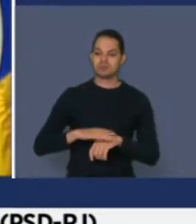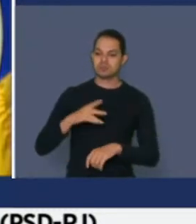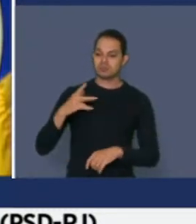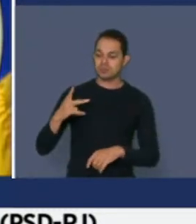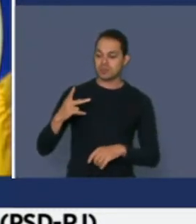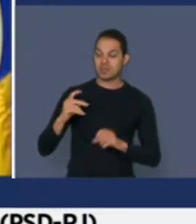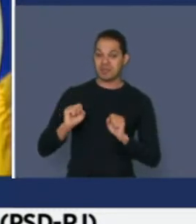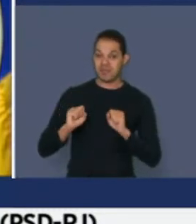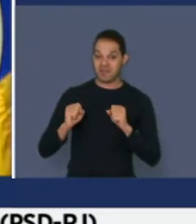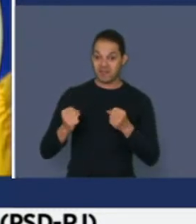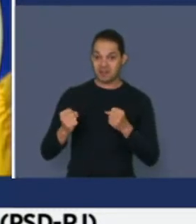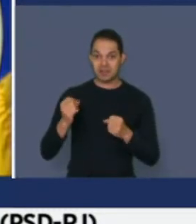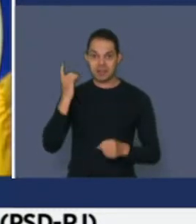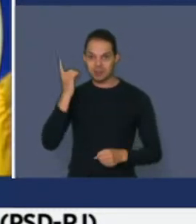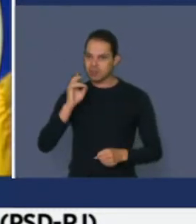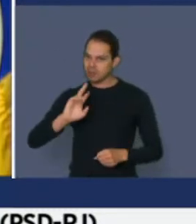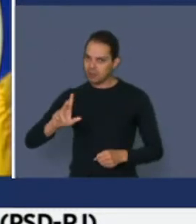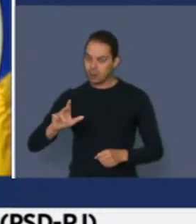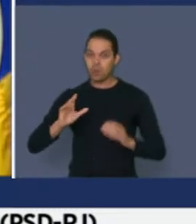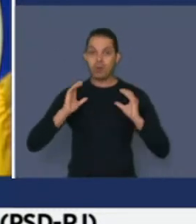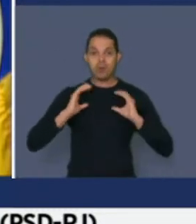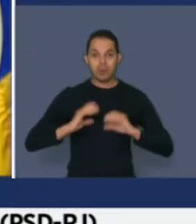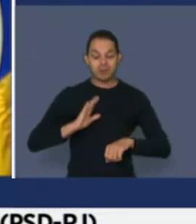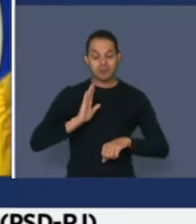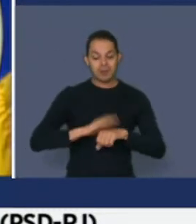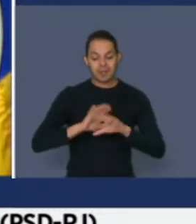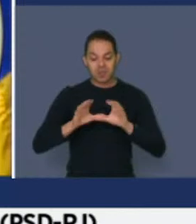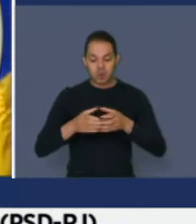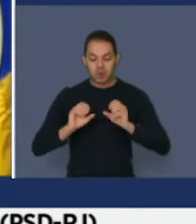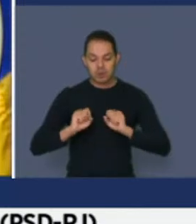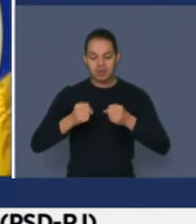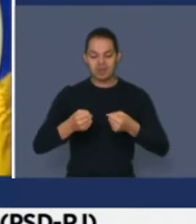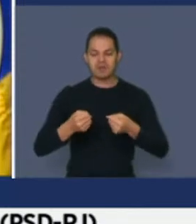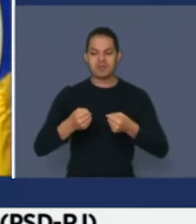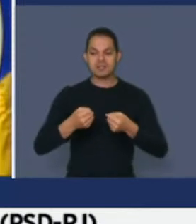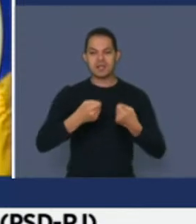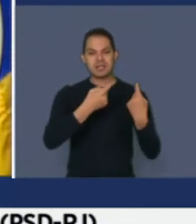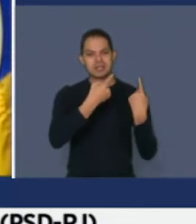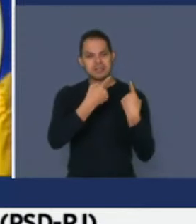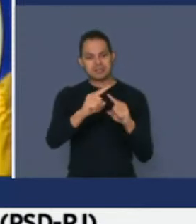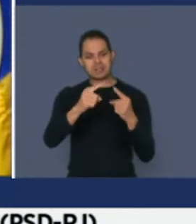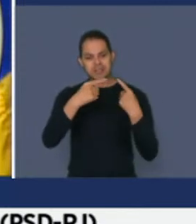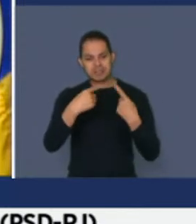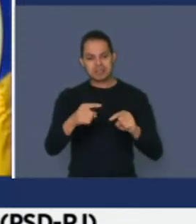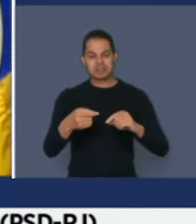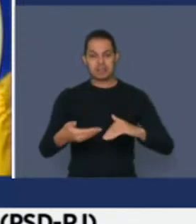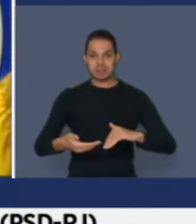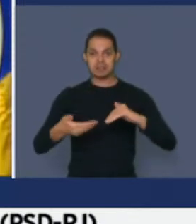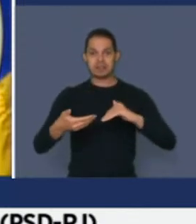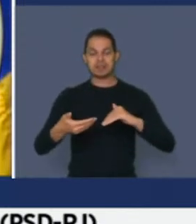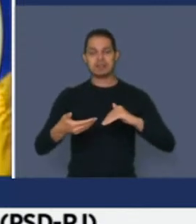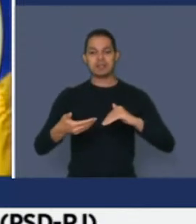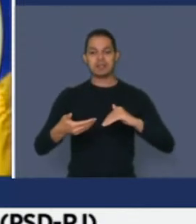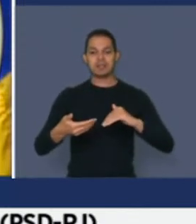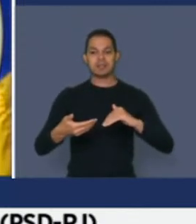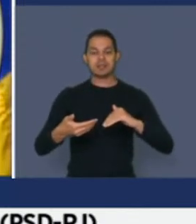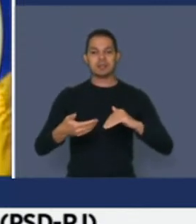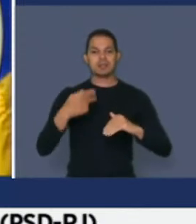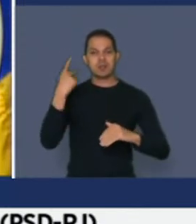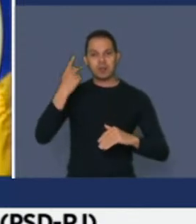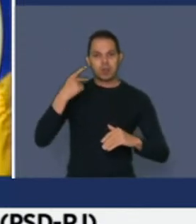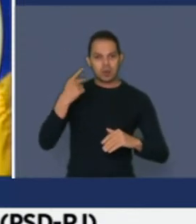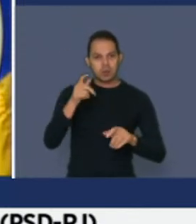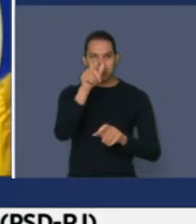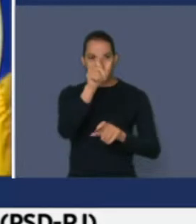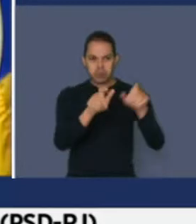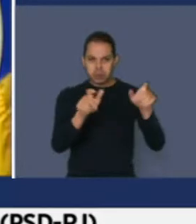defesa, não da deputada Flor de Lis, da defesa em atacar o parlamento, os parlamentares